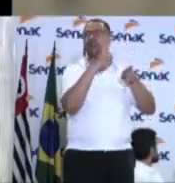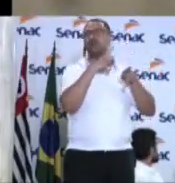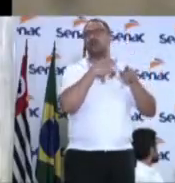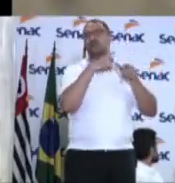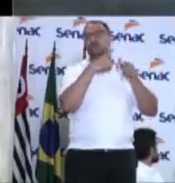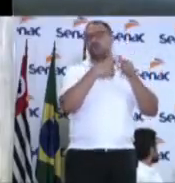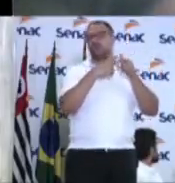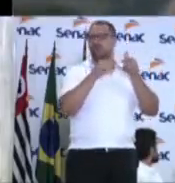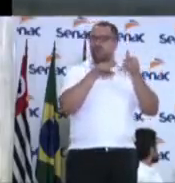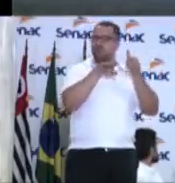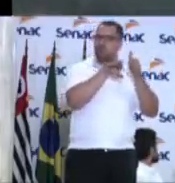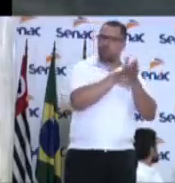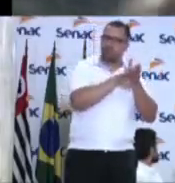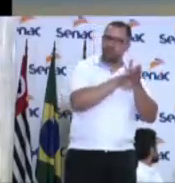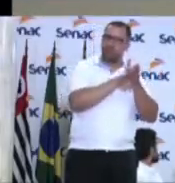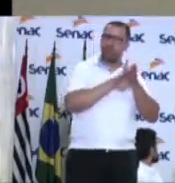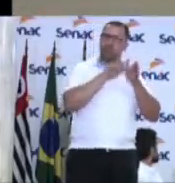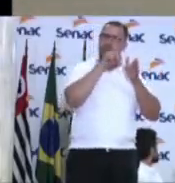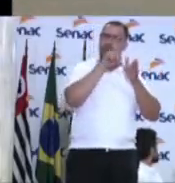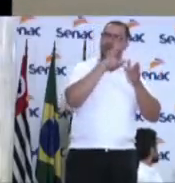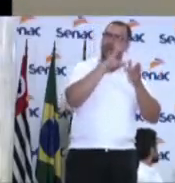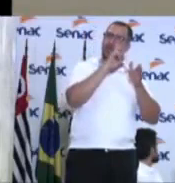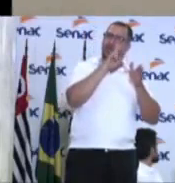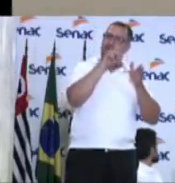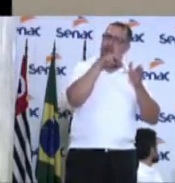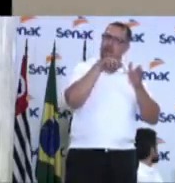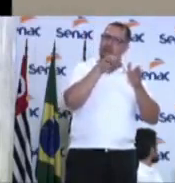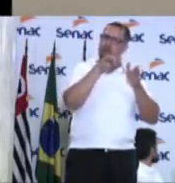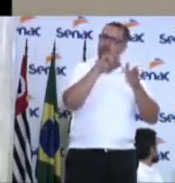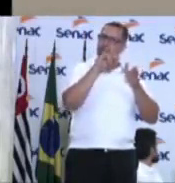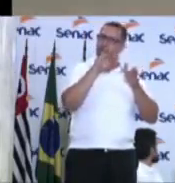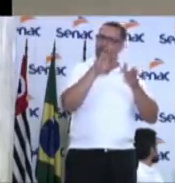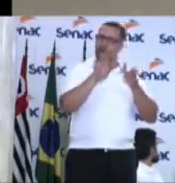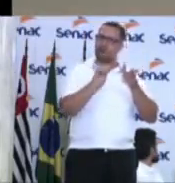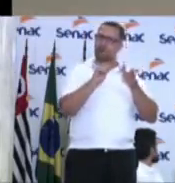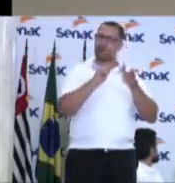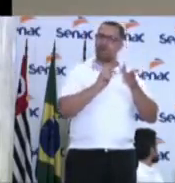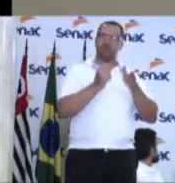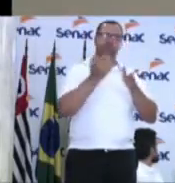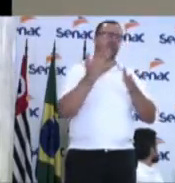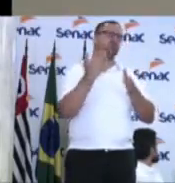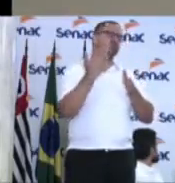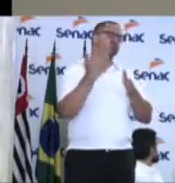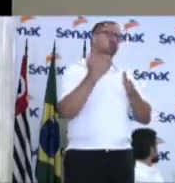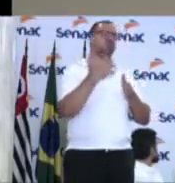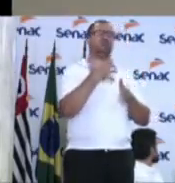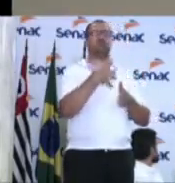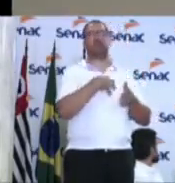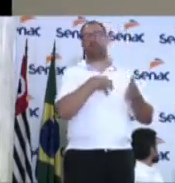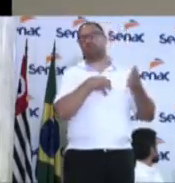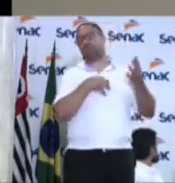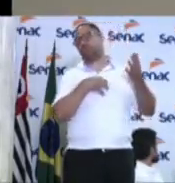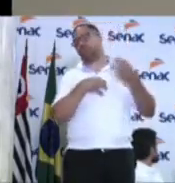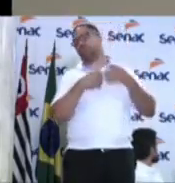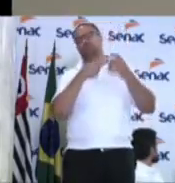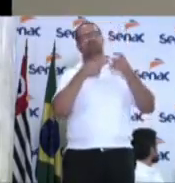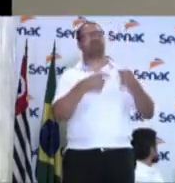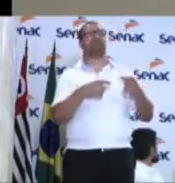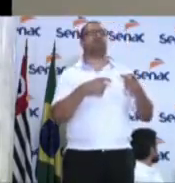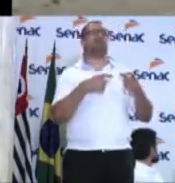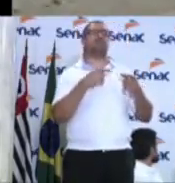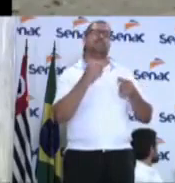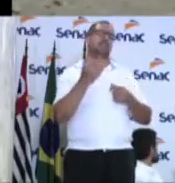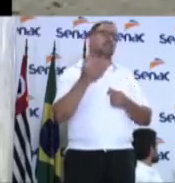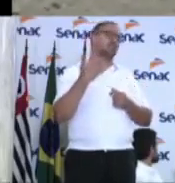Quando você chega aqui no Delta do Parnaíba, você sente logo de cara o calor. Você fala, nossa, esse lugar aqui